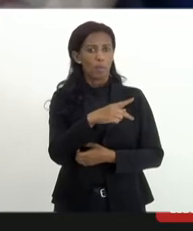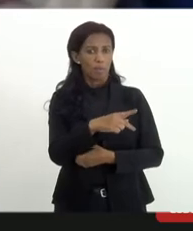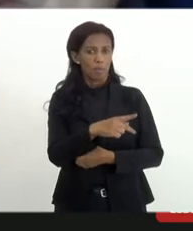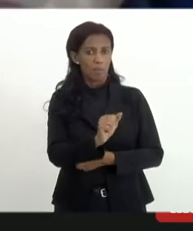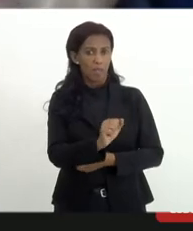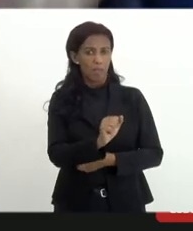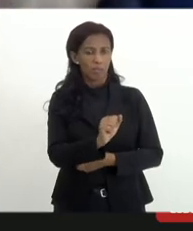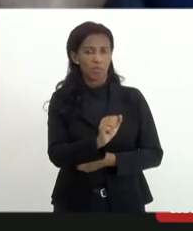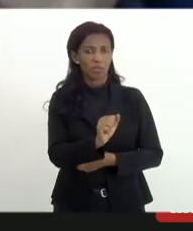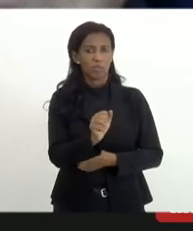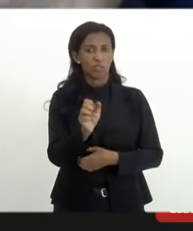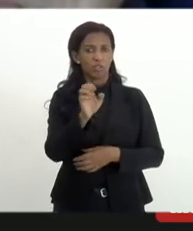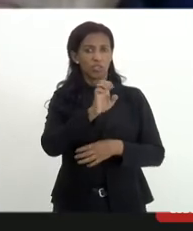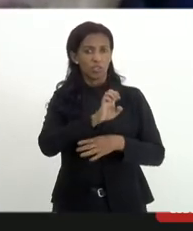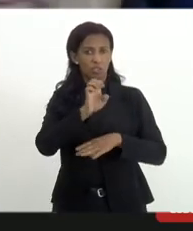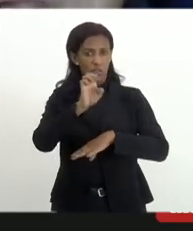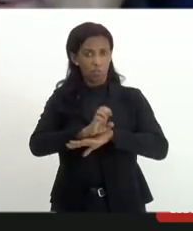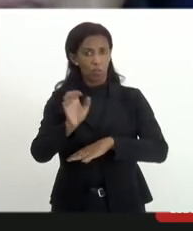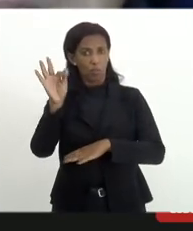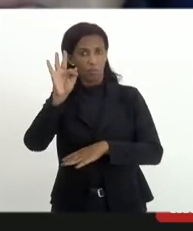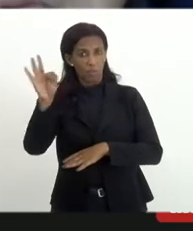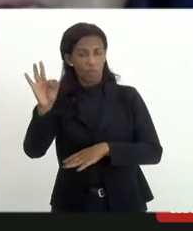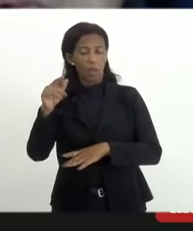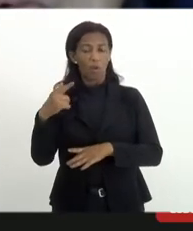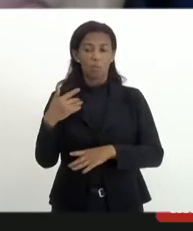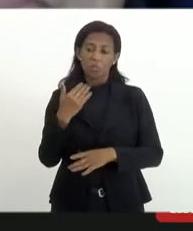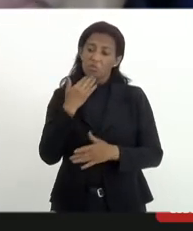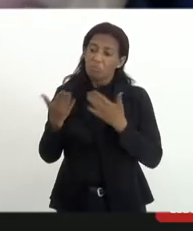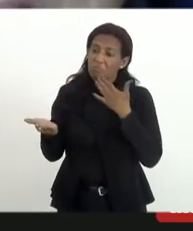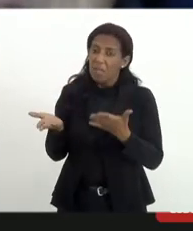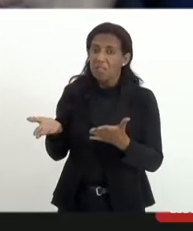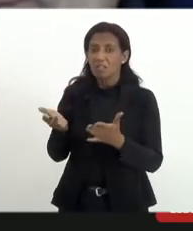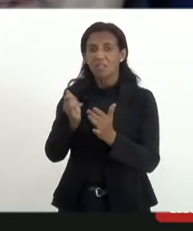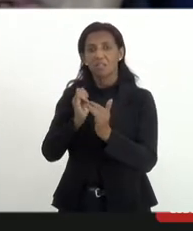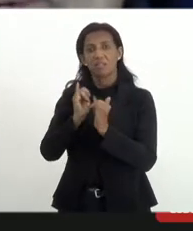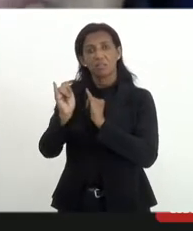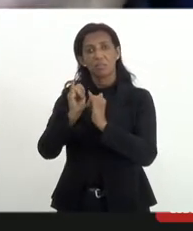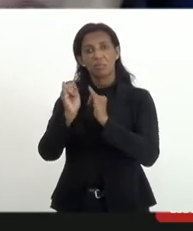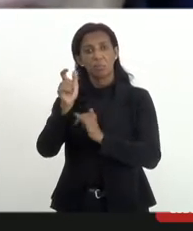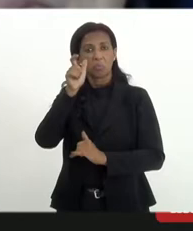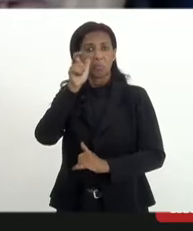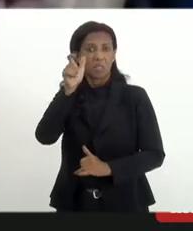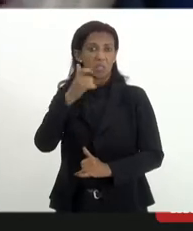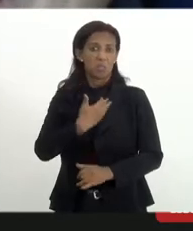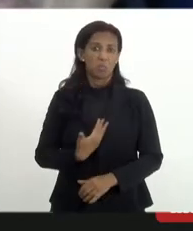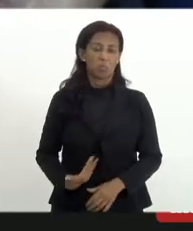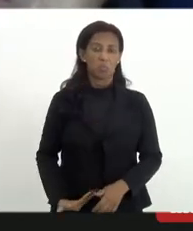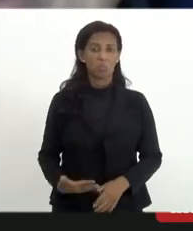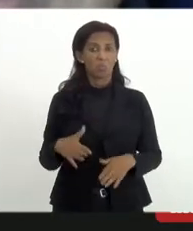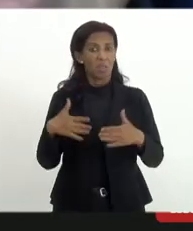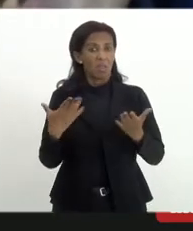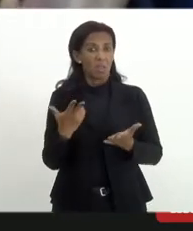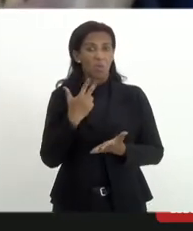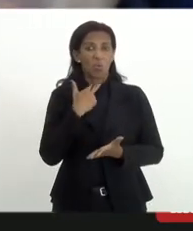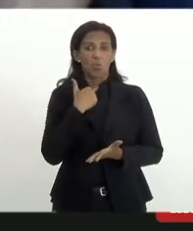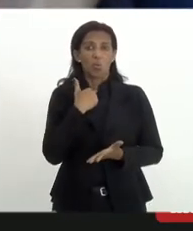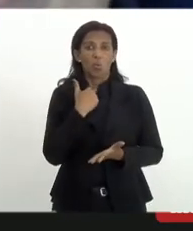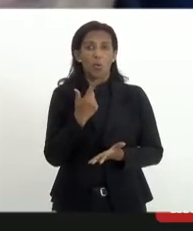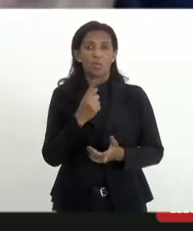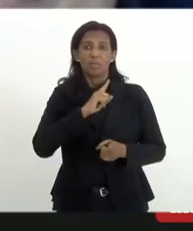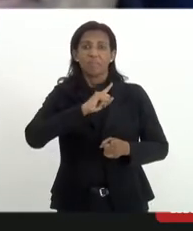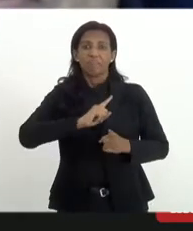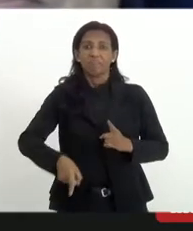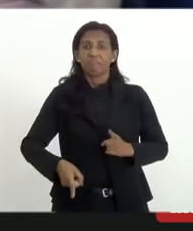estadual para que nós peçamos as informações na base do interesse público, e aí elas não poderão ser